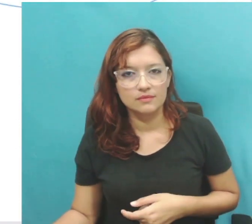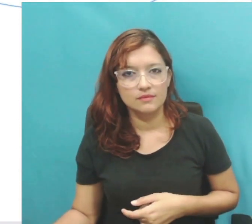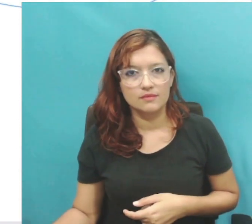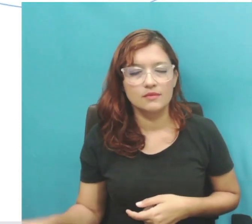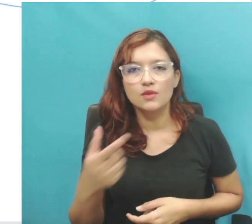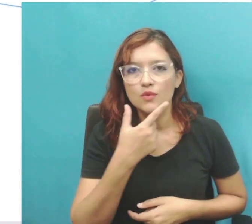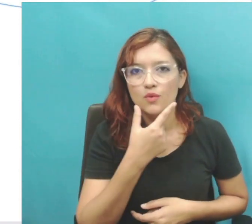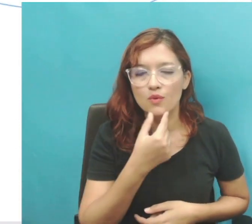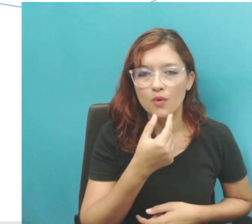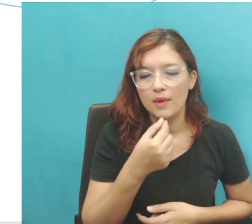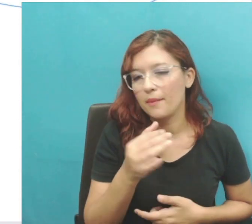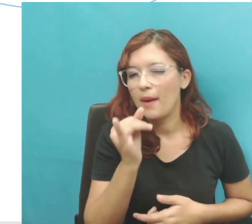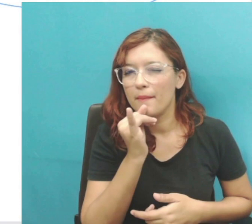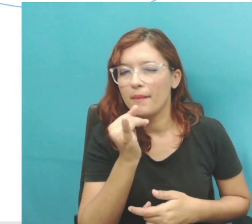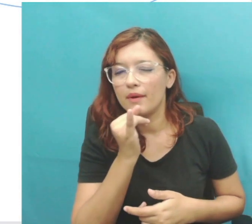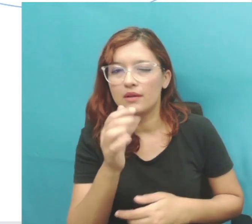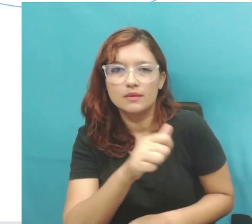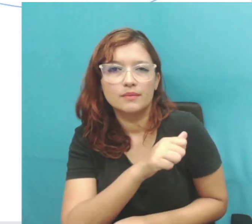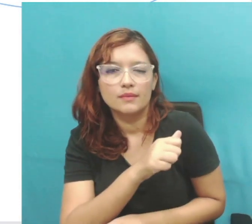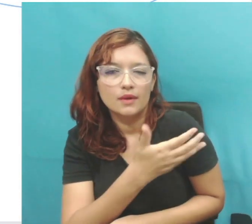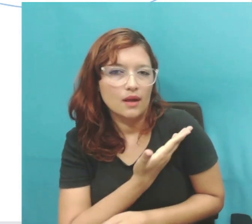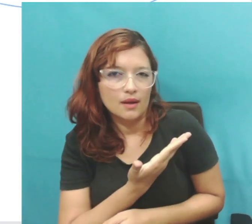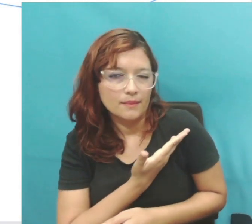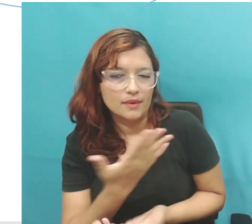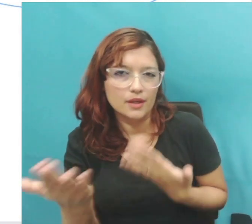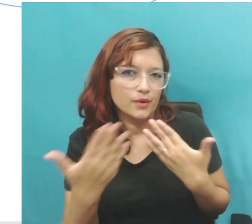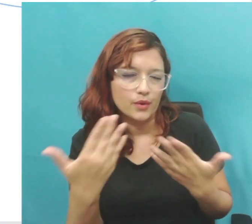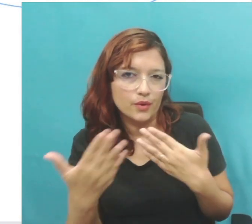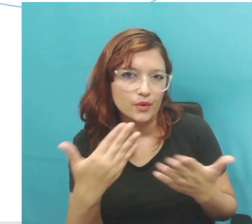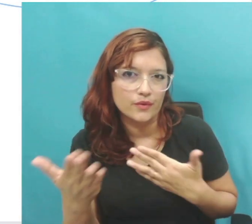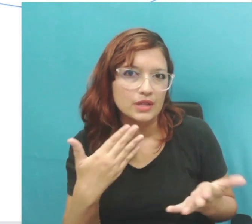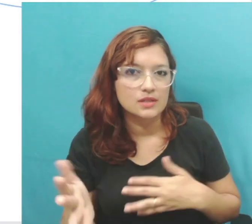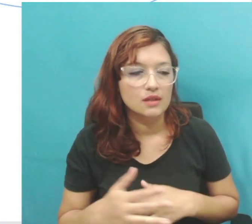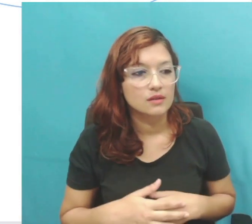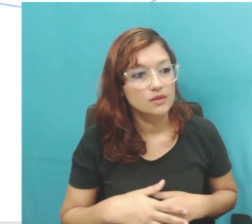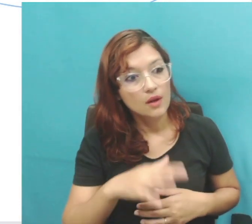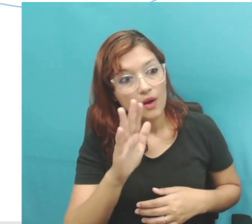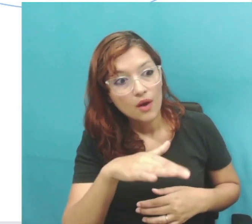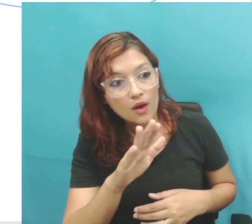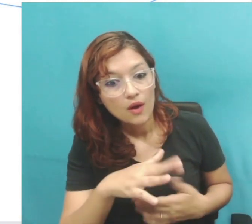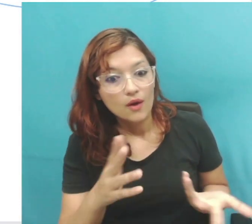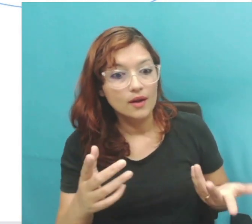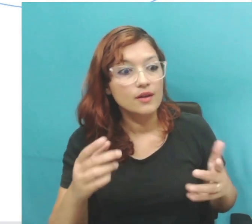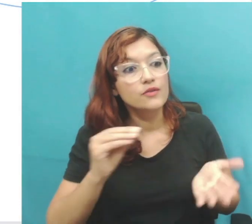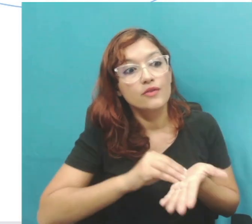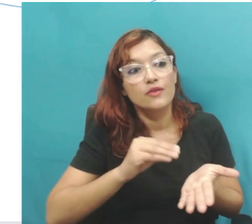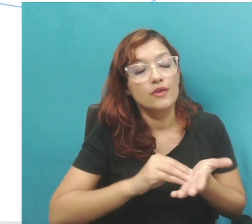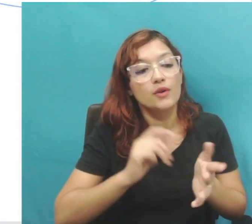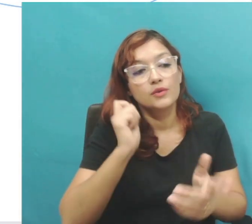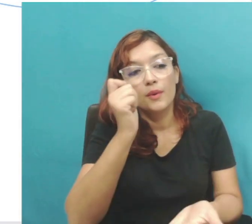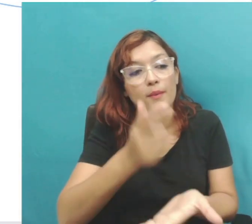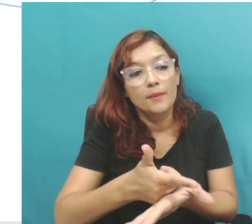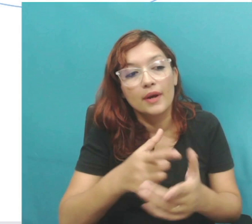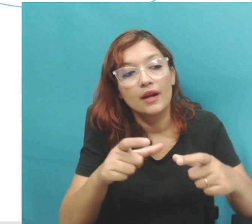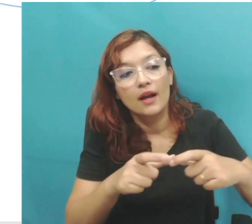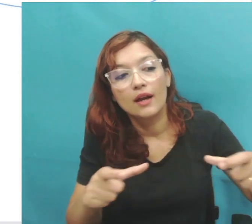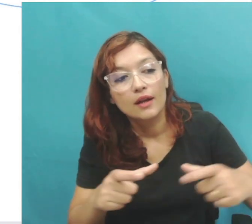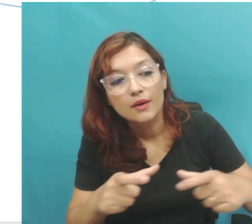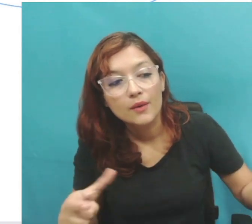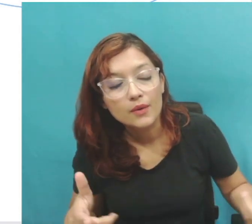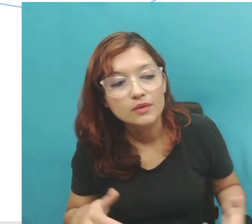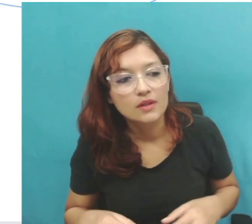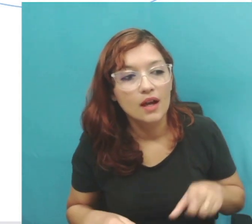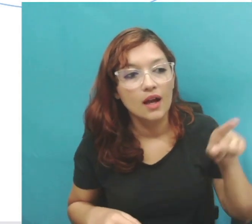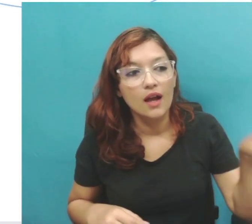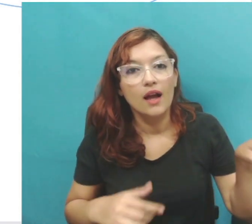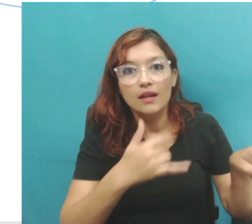Porque esse substitui a conta. Esse lá significa a conta. Por exemplo, estou com um amigo conversando, diz, olha, falta